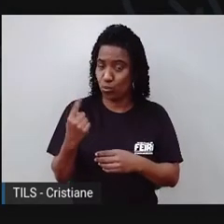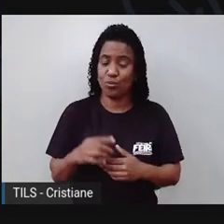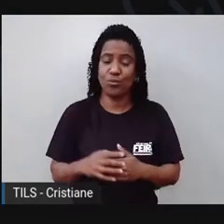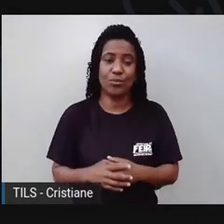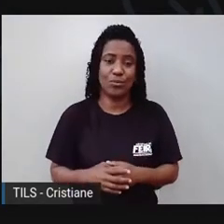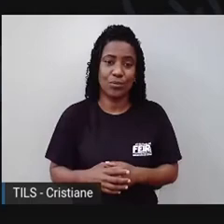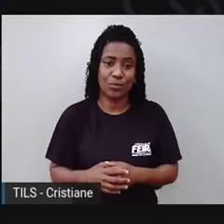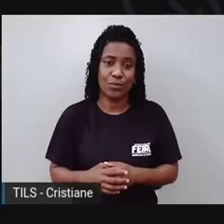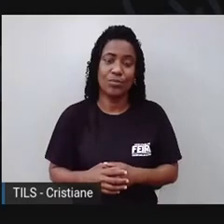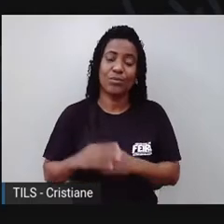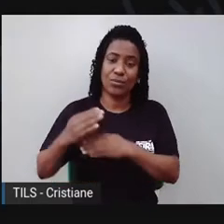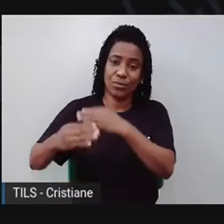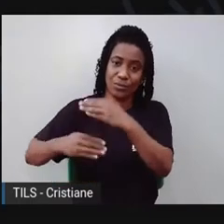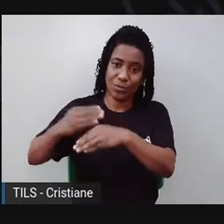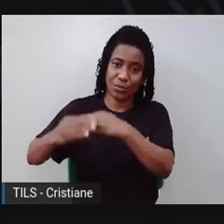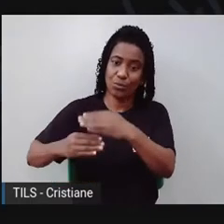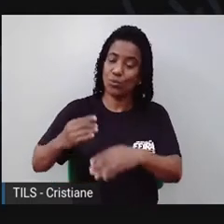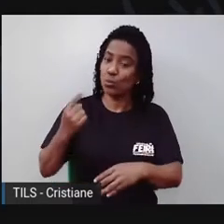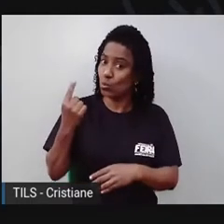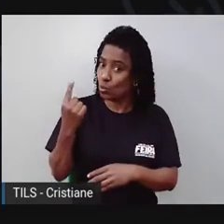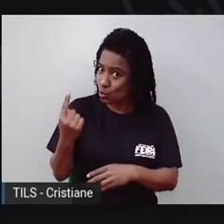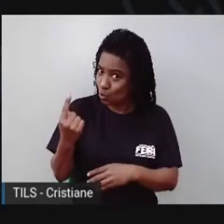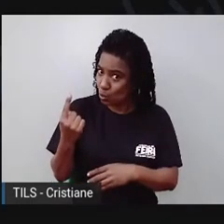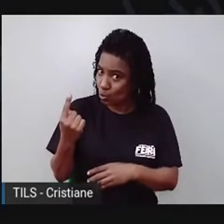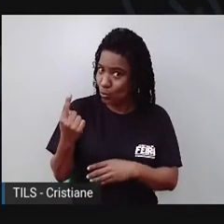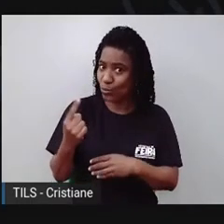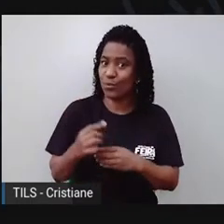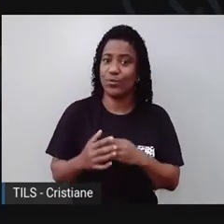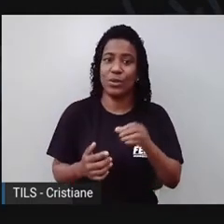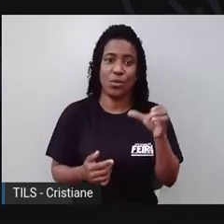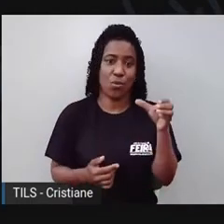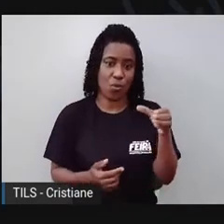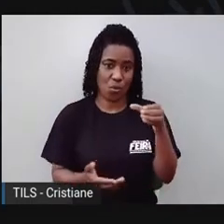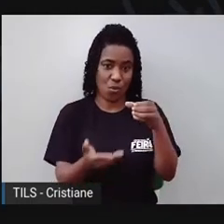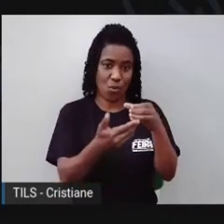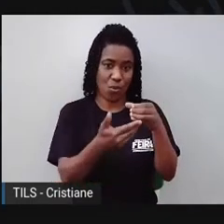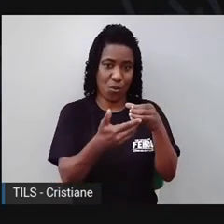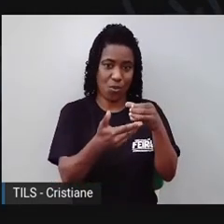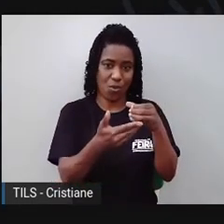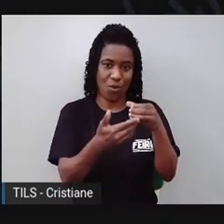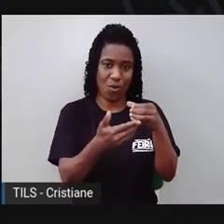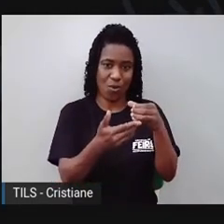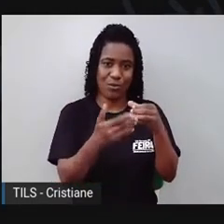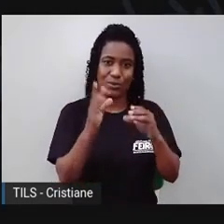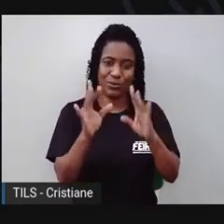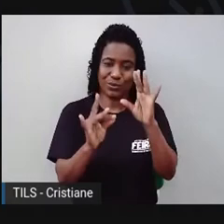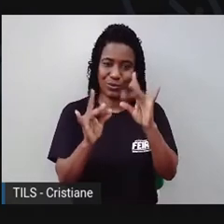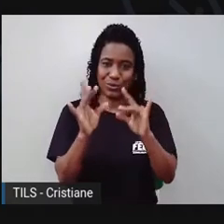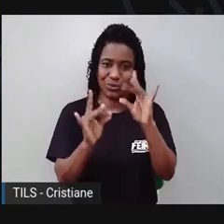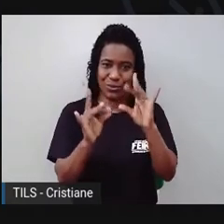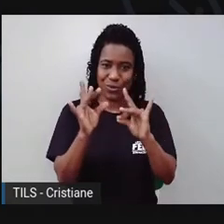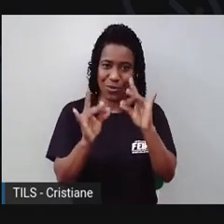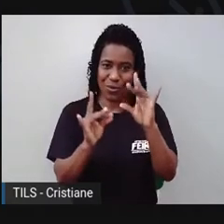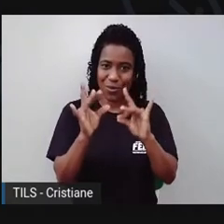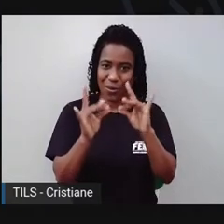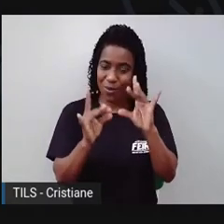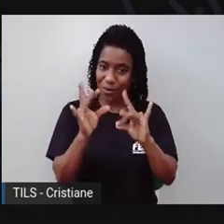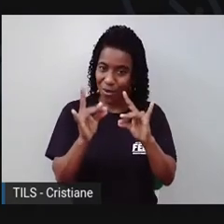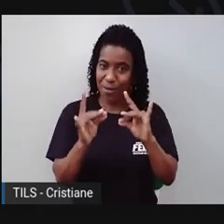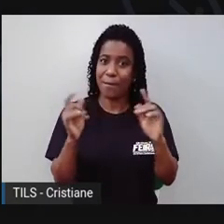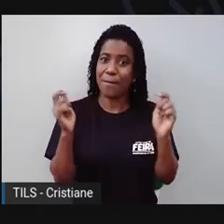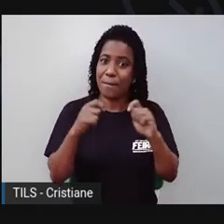para cada rolo de papel higiênico um copo de cola, viu? Por isso que eu falei, pode fazer